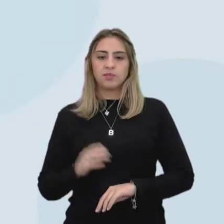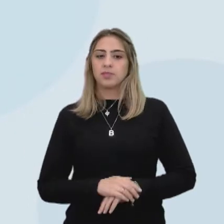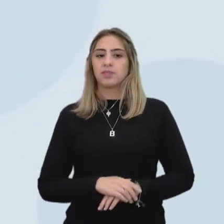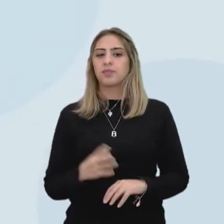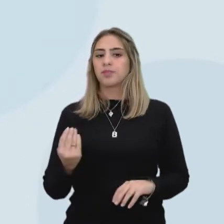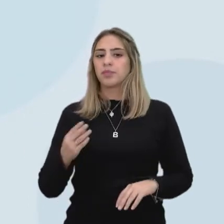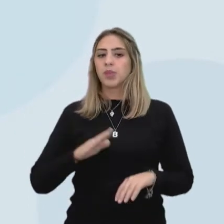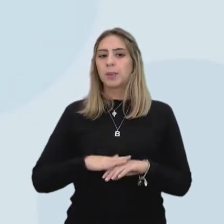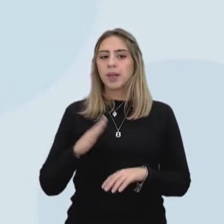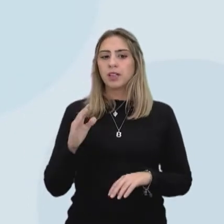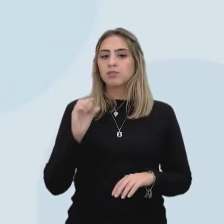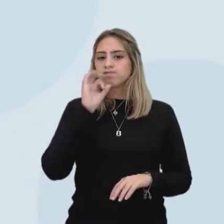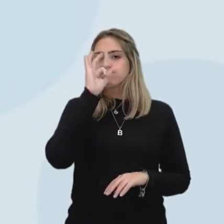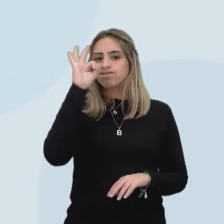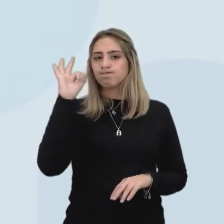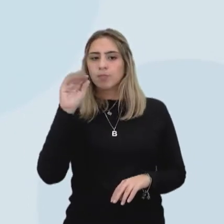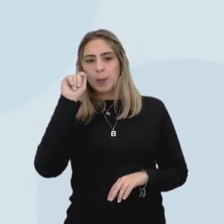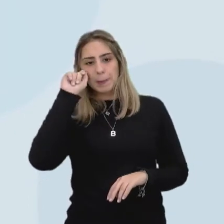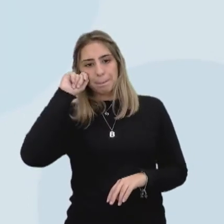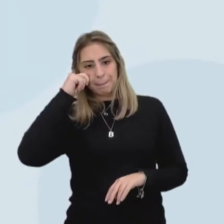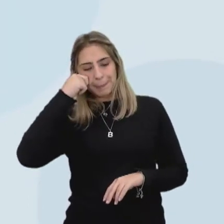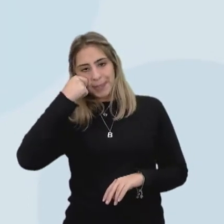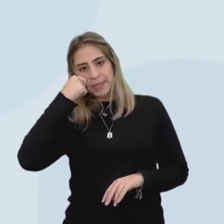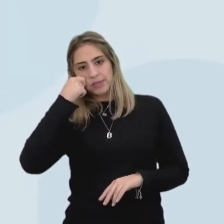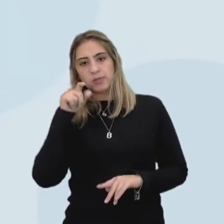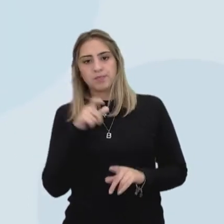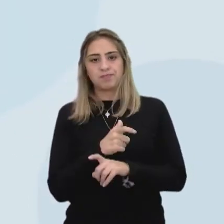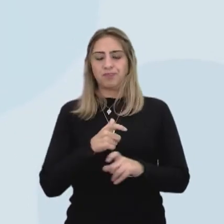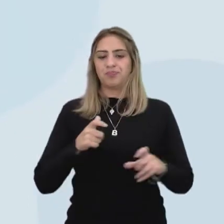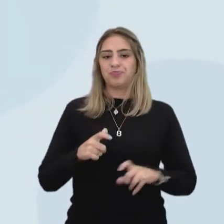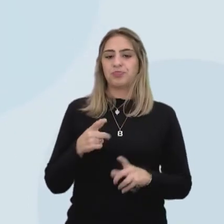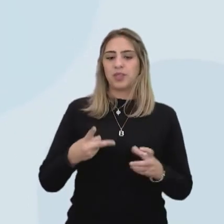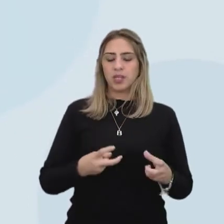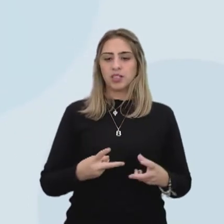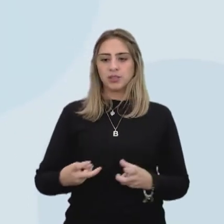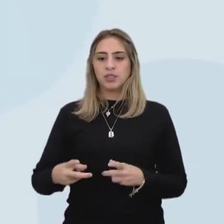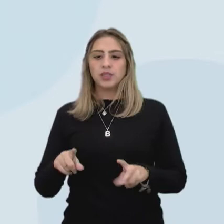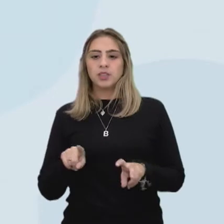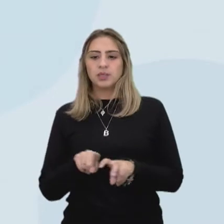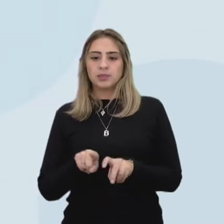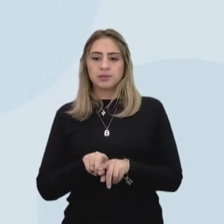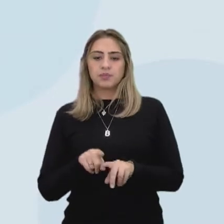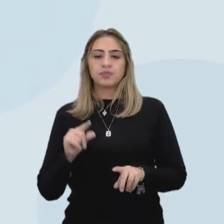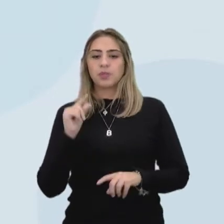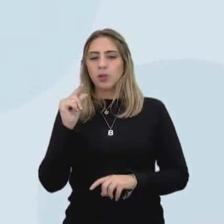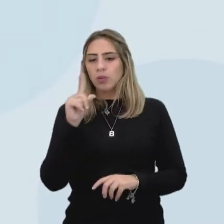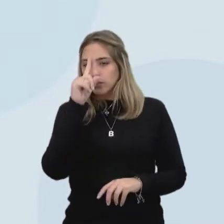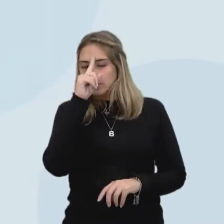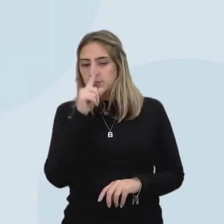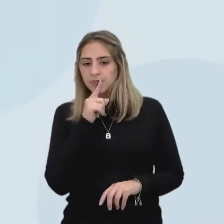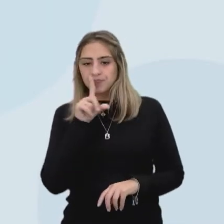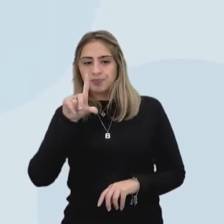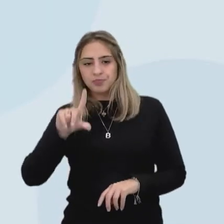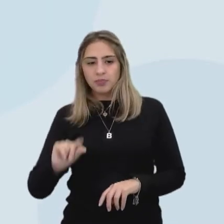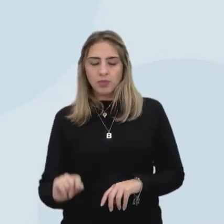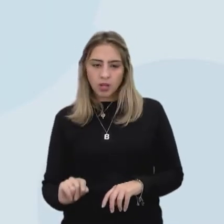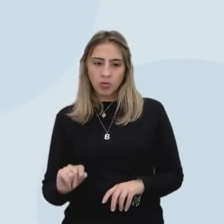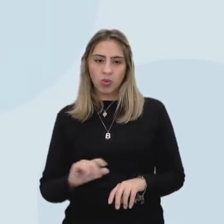Muito mais bolinhas pretas para os 20 maiores rendimentos, né? E poucas bolinhas amarelas aí para os 20